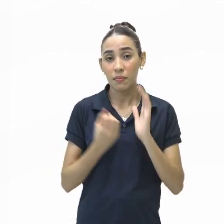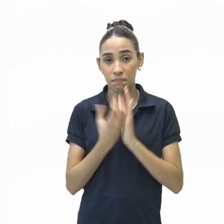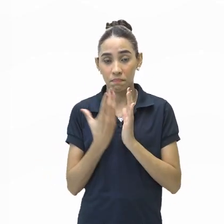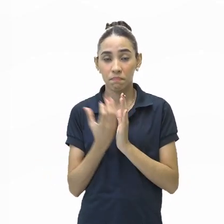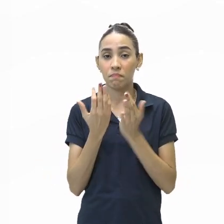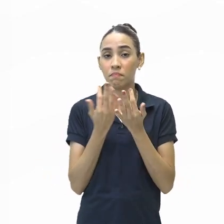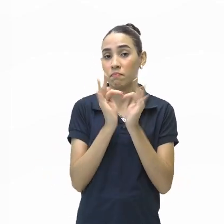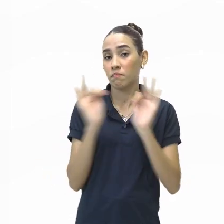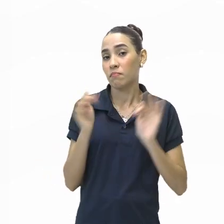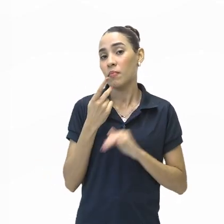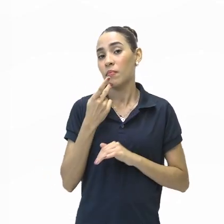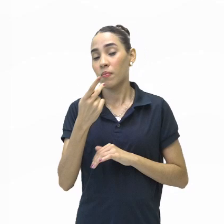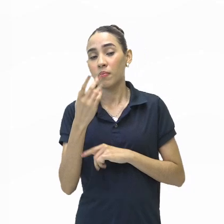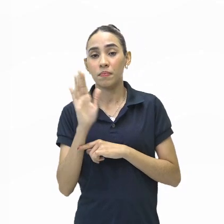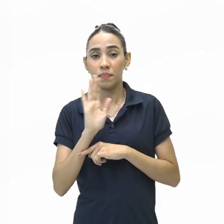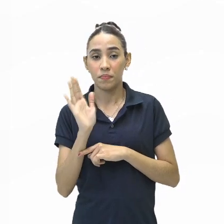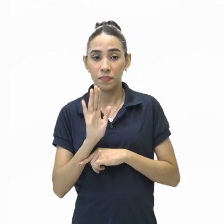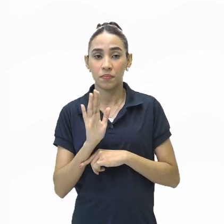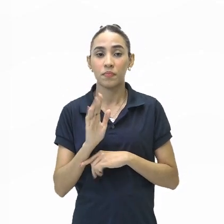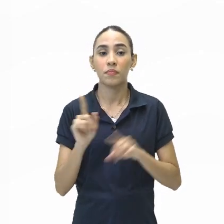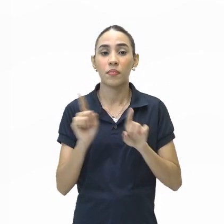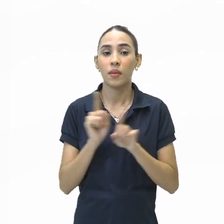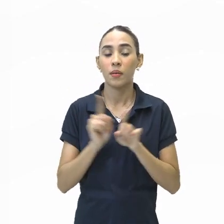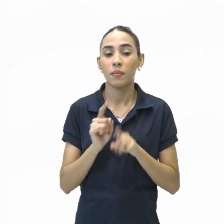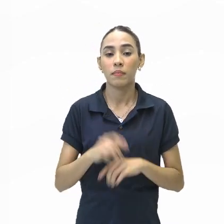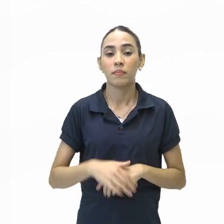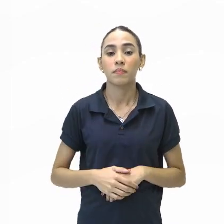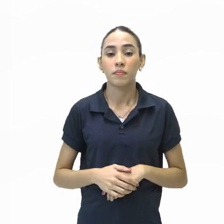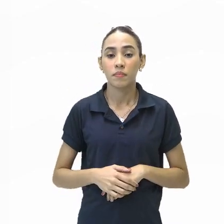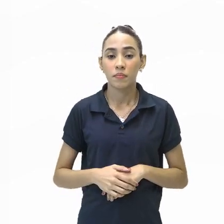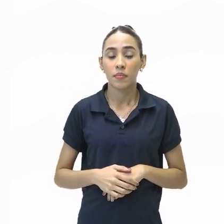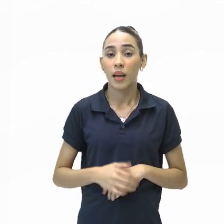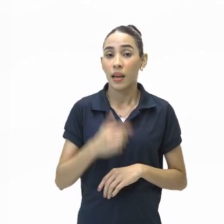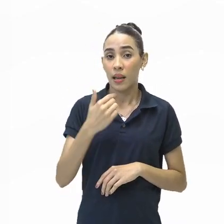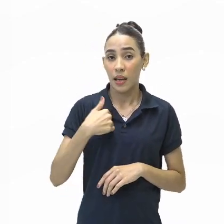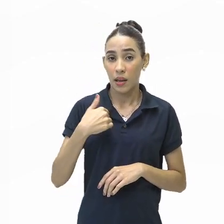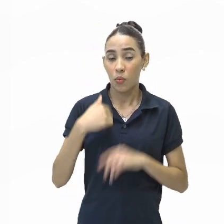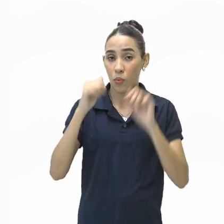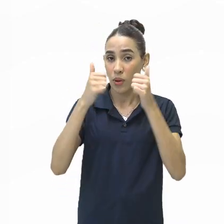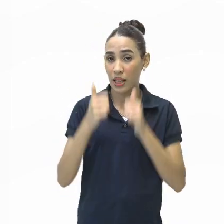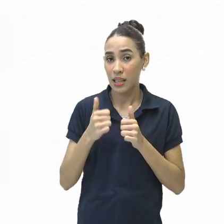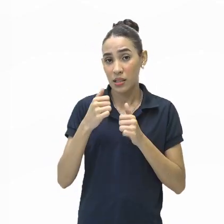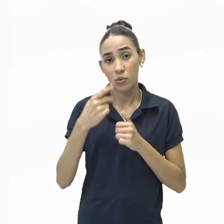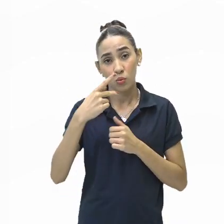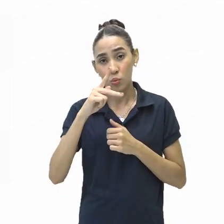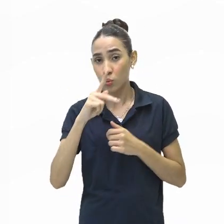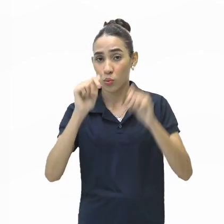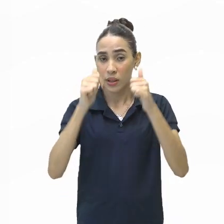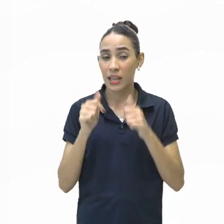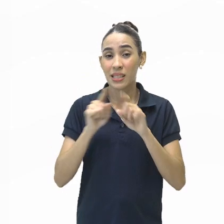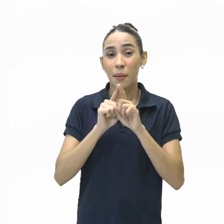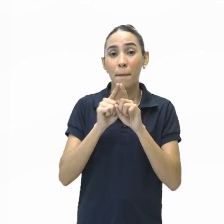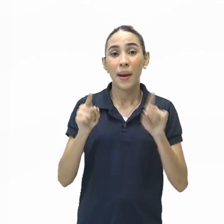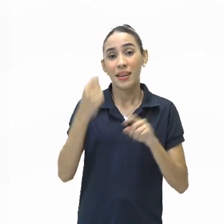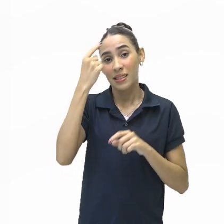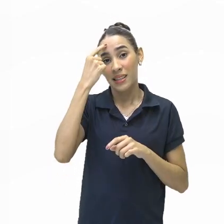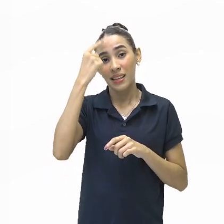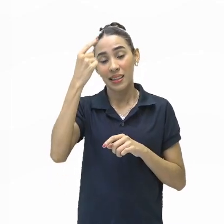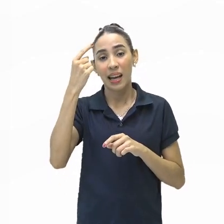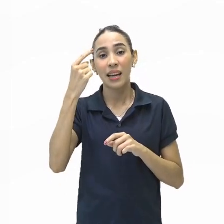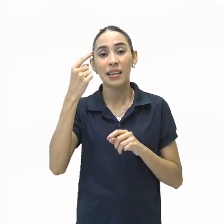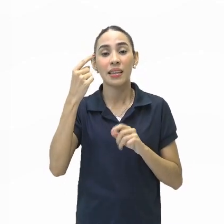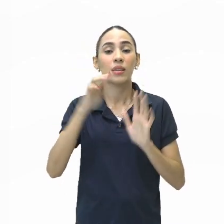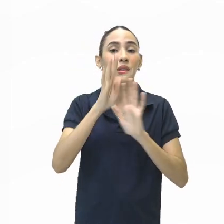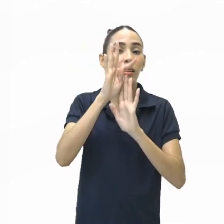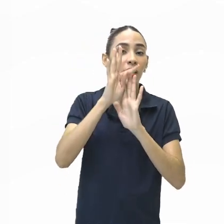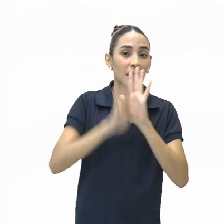uma fala, do filme, enfim, né, da forma que eu interpreto, porém eu mantenho o texto